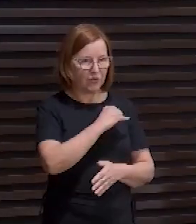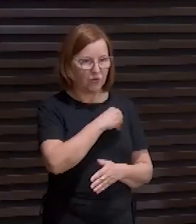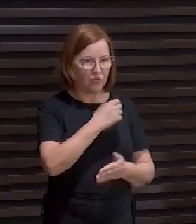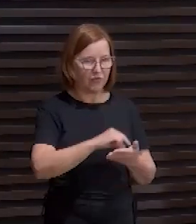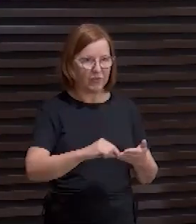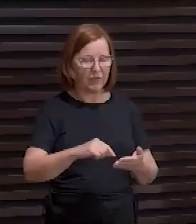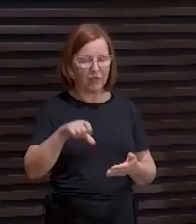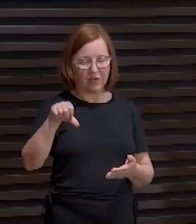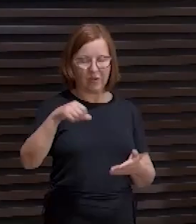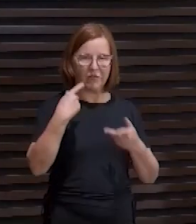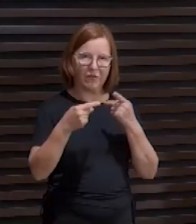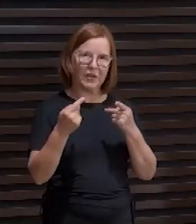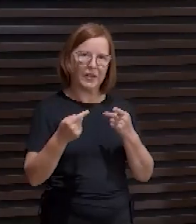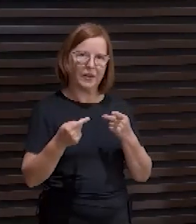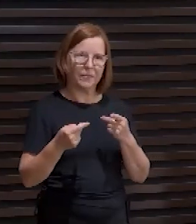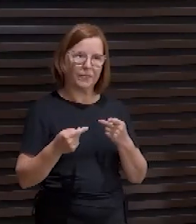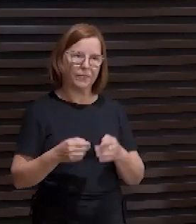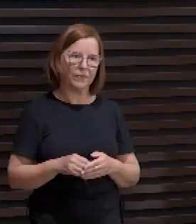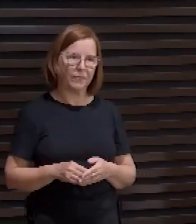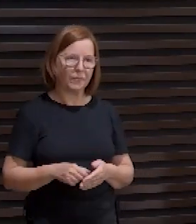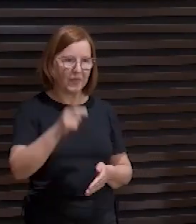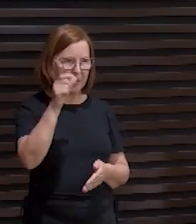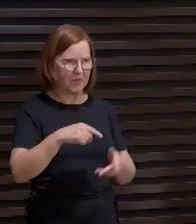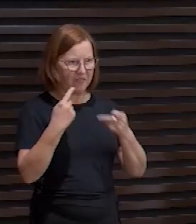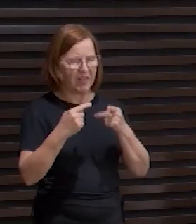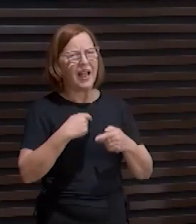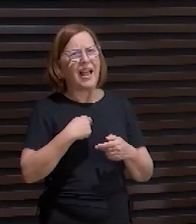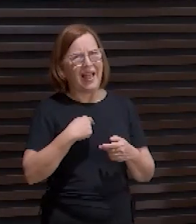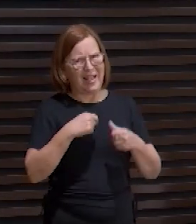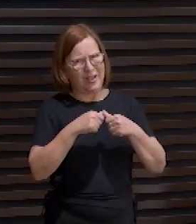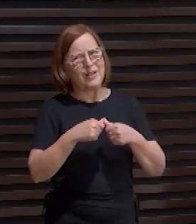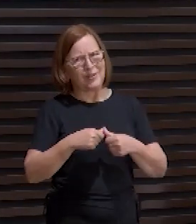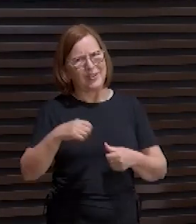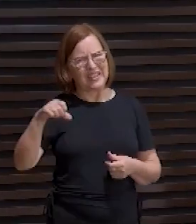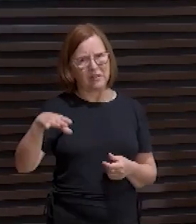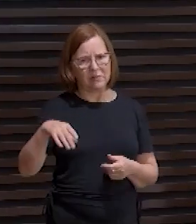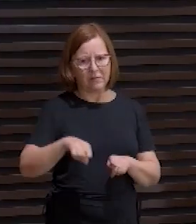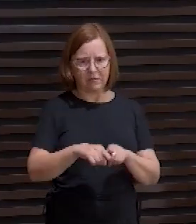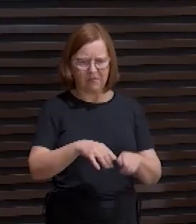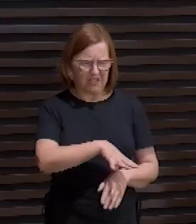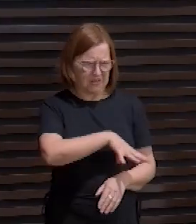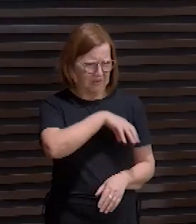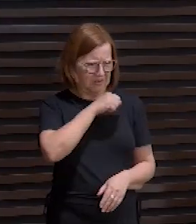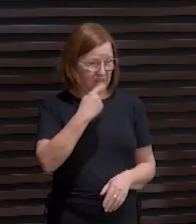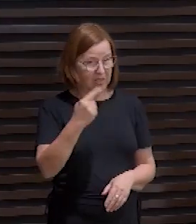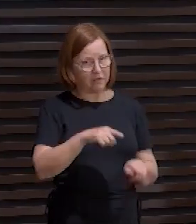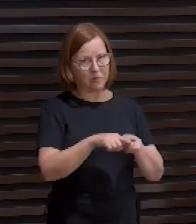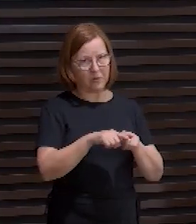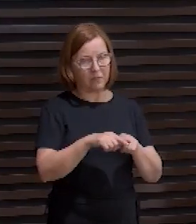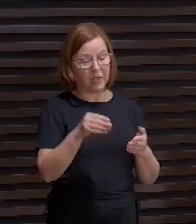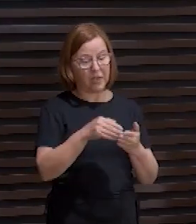seguinte: aquele que diz estar na luz e odeia seu irmão, até agora está nas trevas.